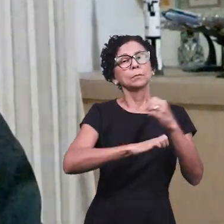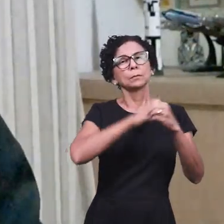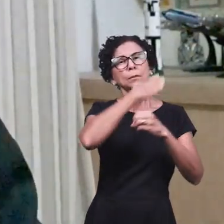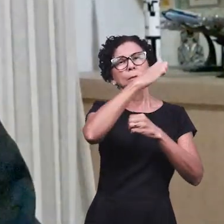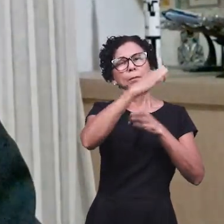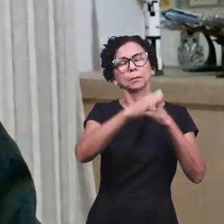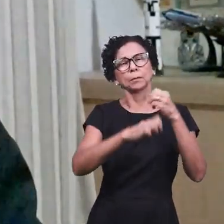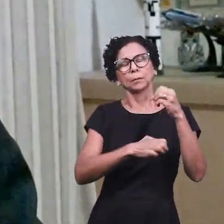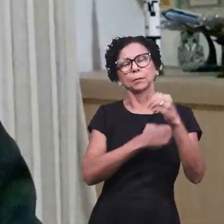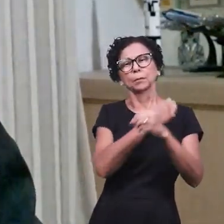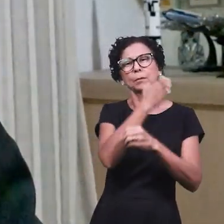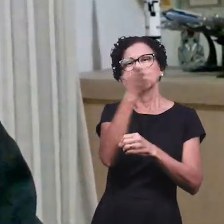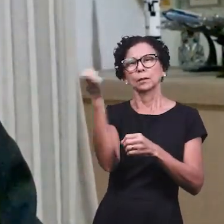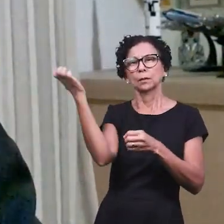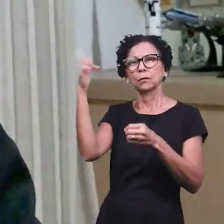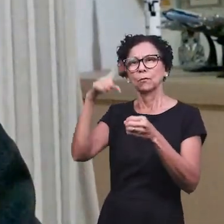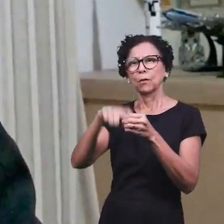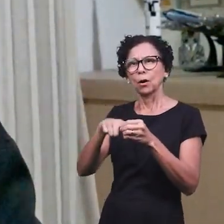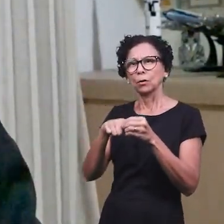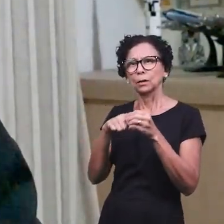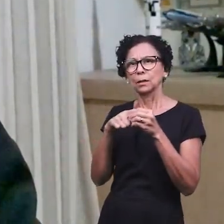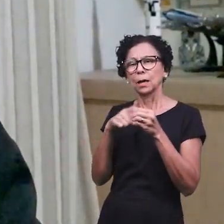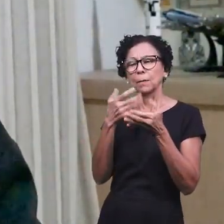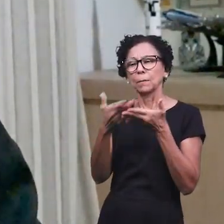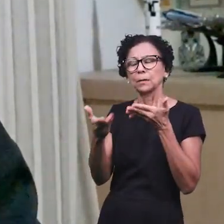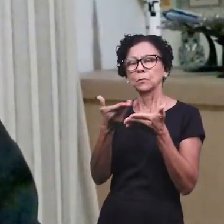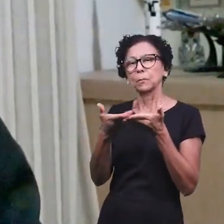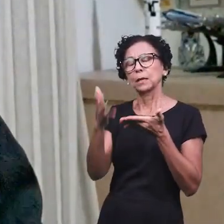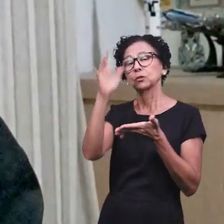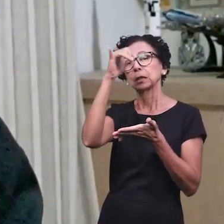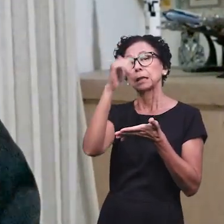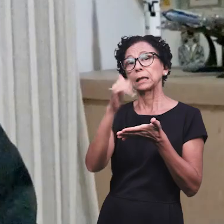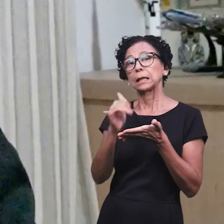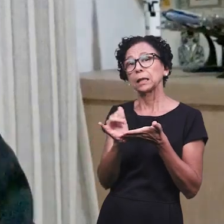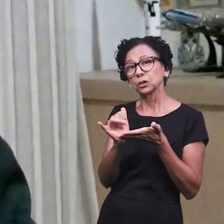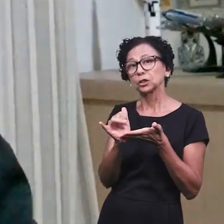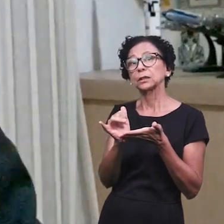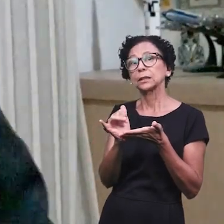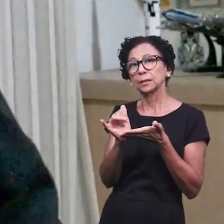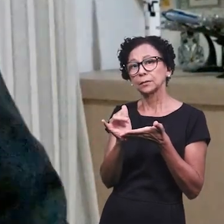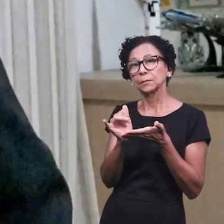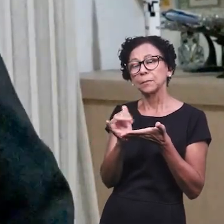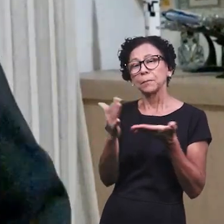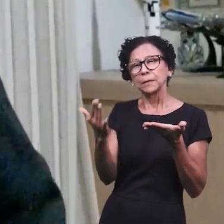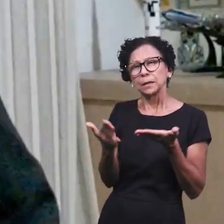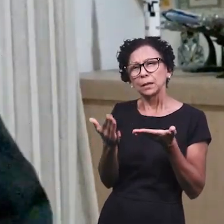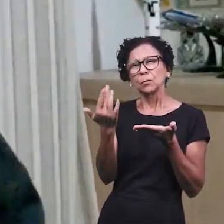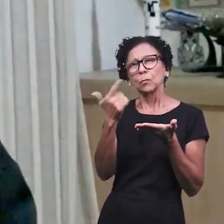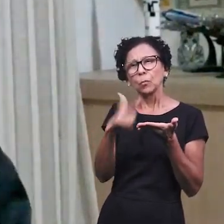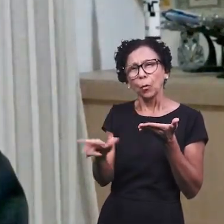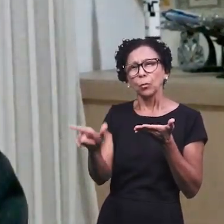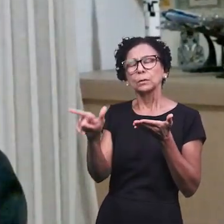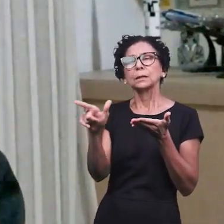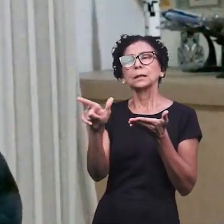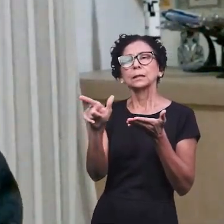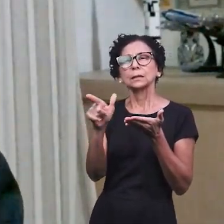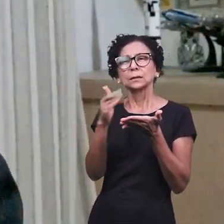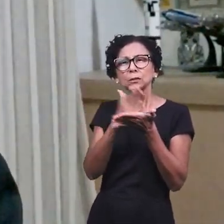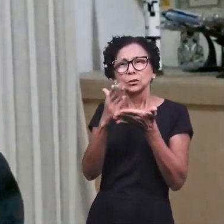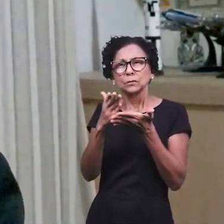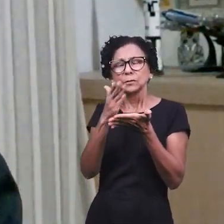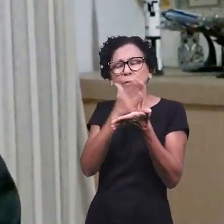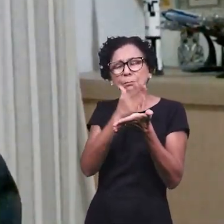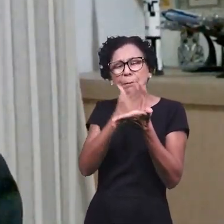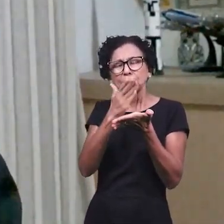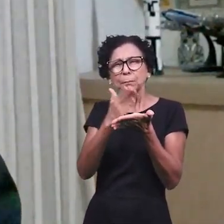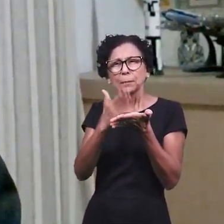Ao retornar, ele perde energia. Ao perder energia, ele libera essa energia na forma de um fóton,